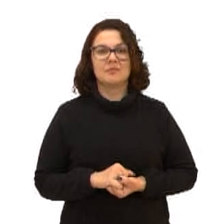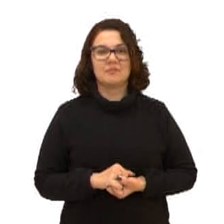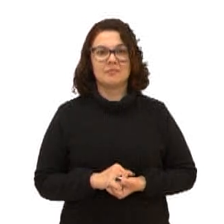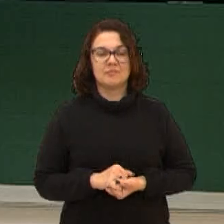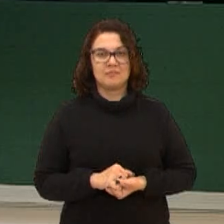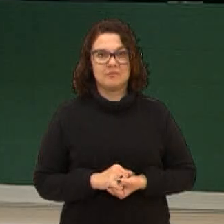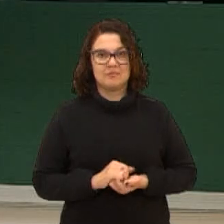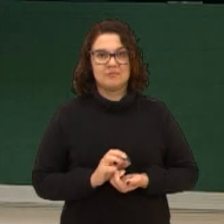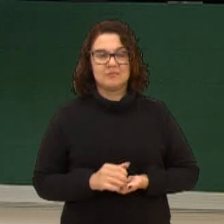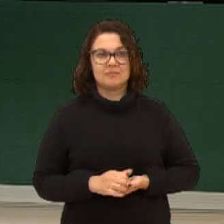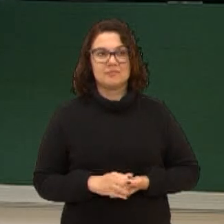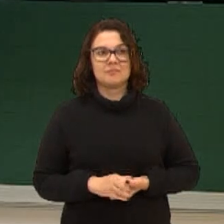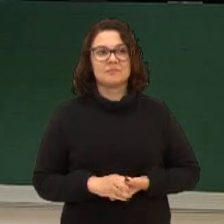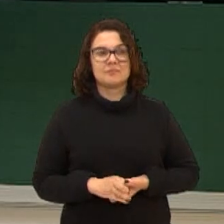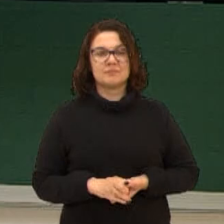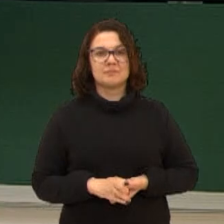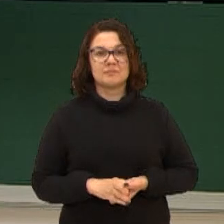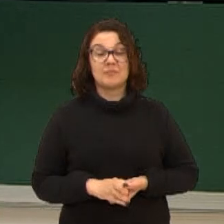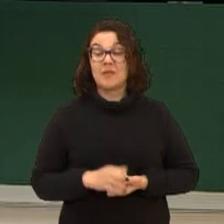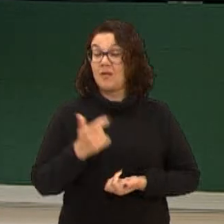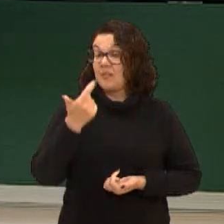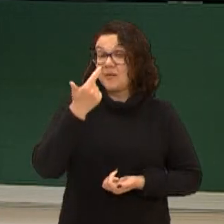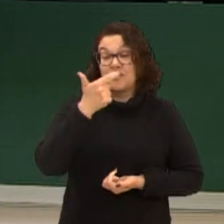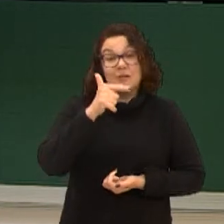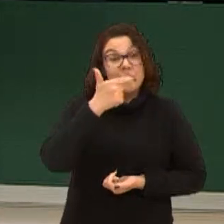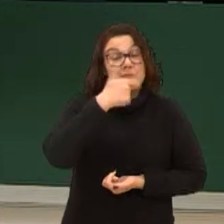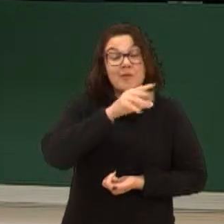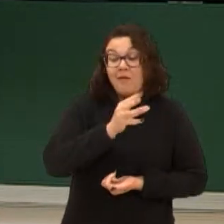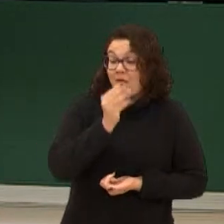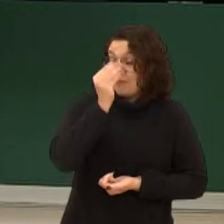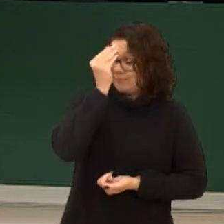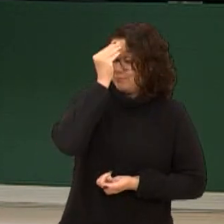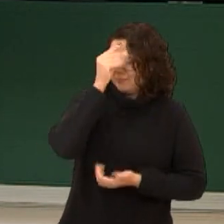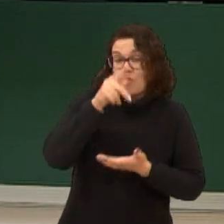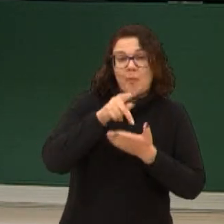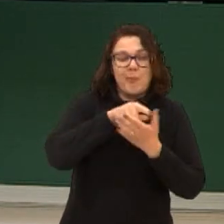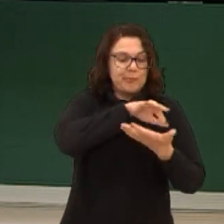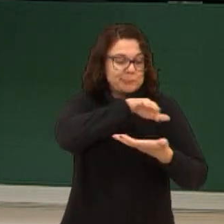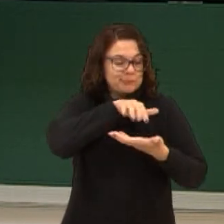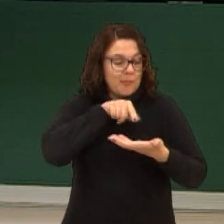alfabetização digital. Ela não tem conhecimento, né, desse mundo